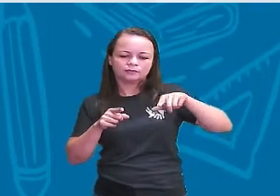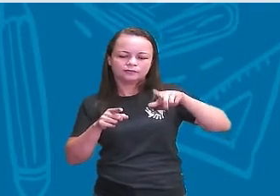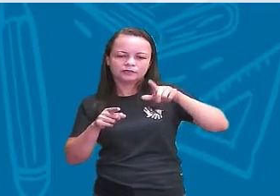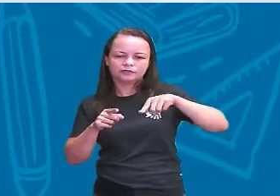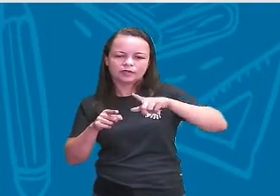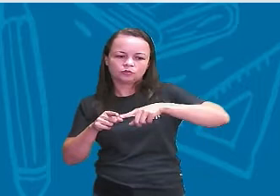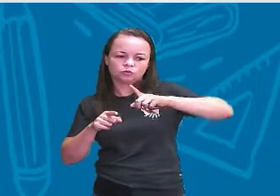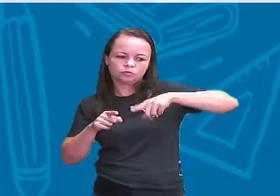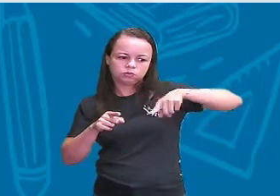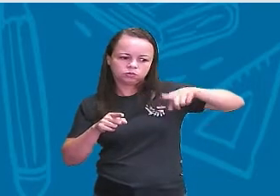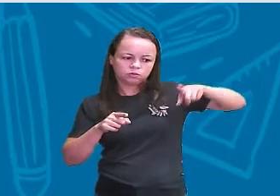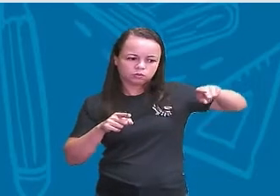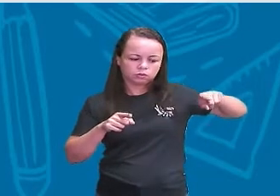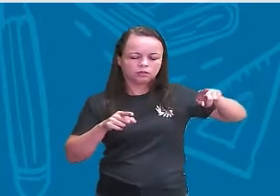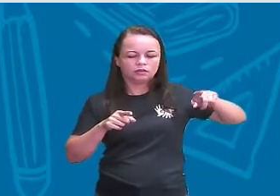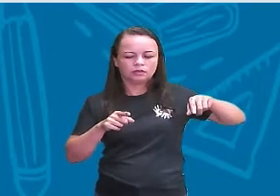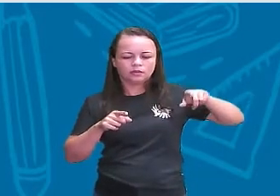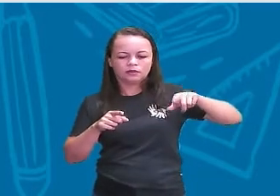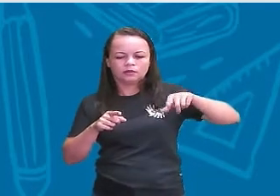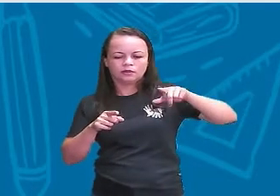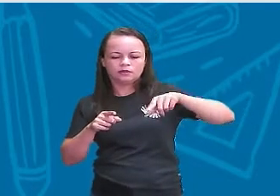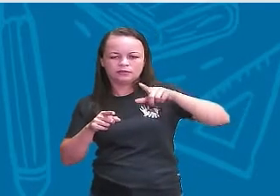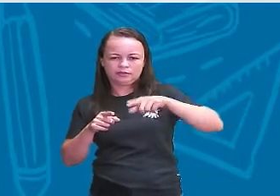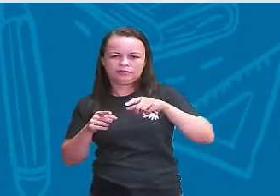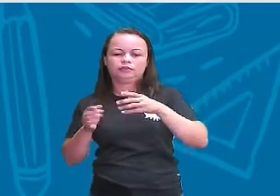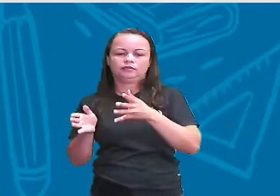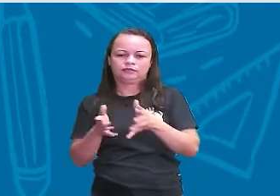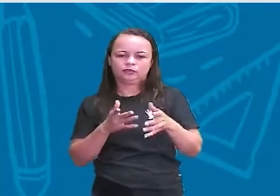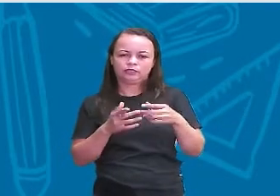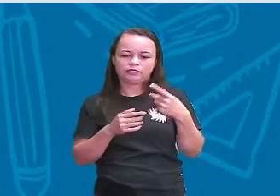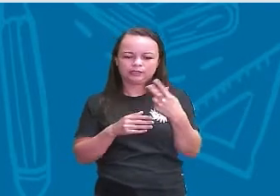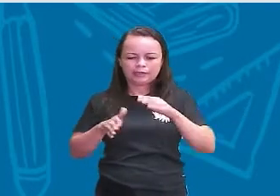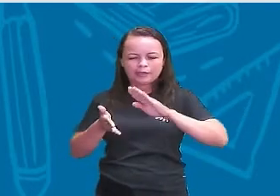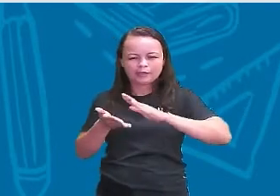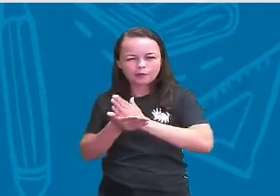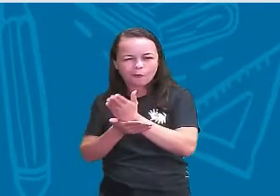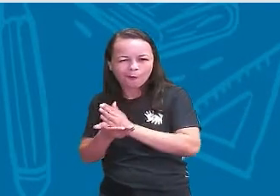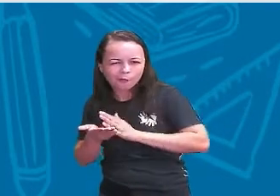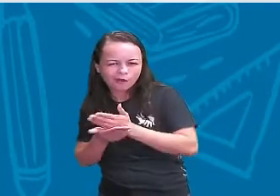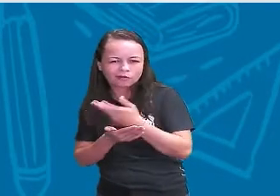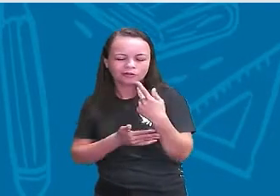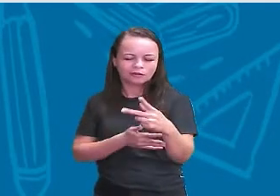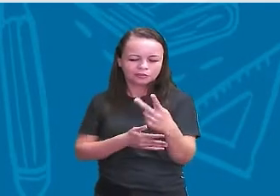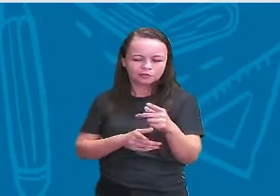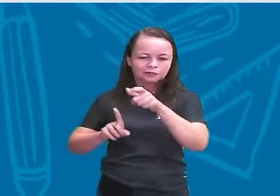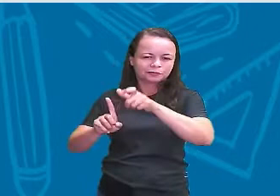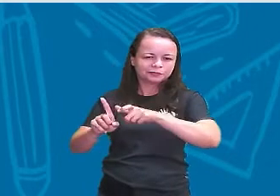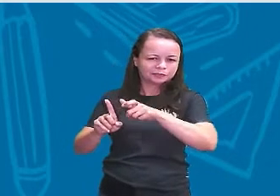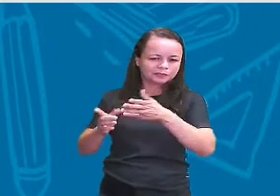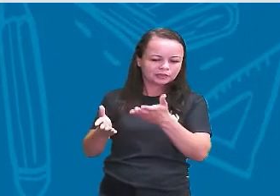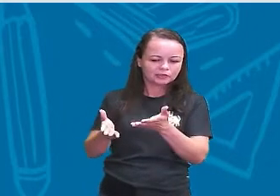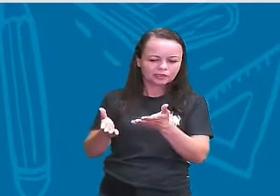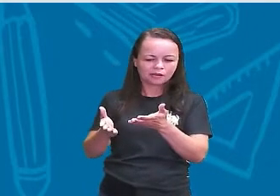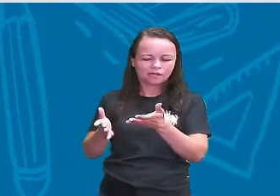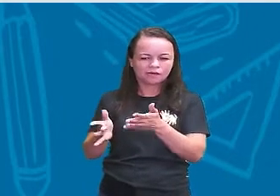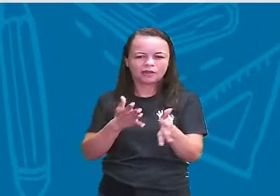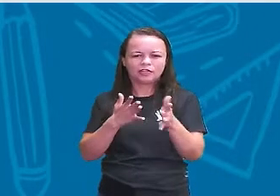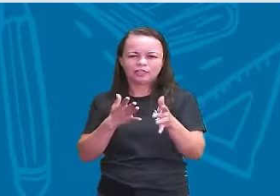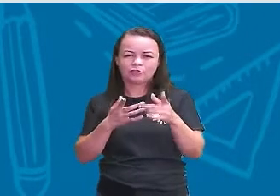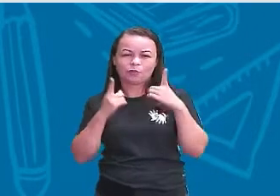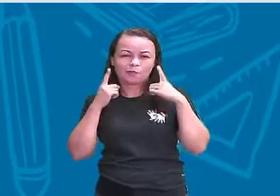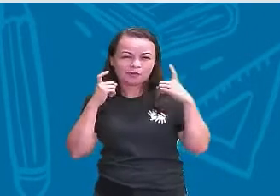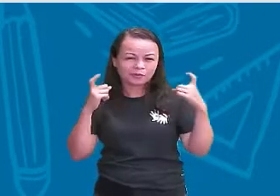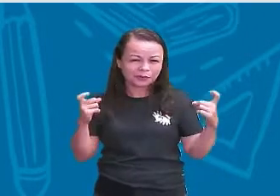estou falando. Portanto, o que está incomodando ali os personagens não é o barulho em si, mas